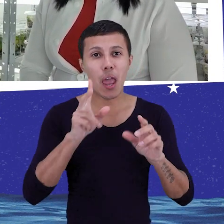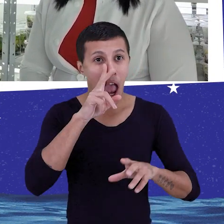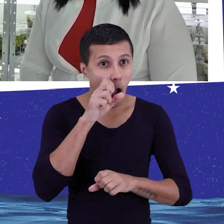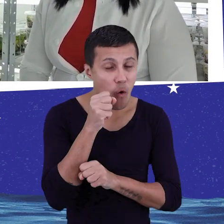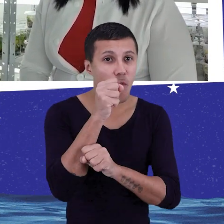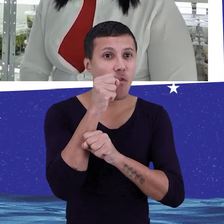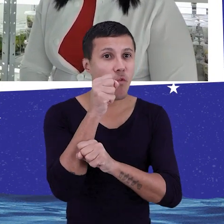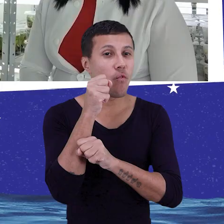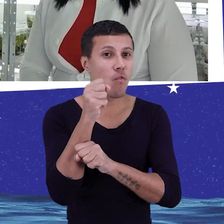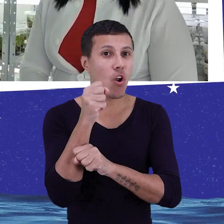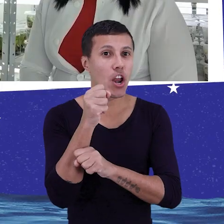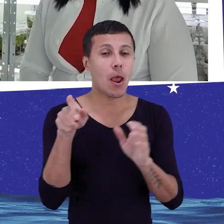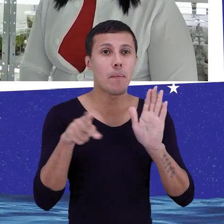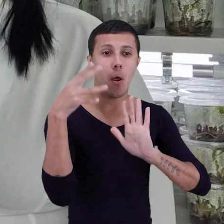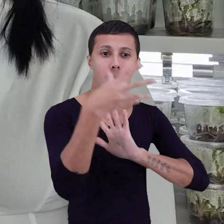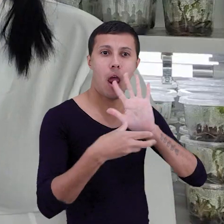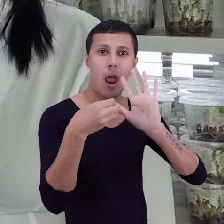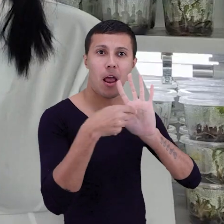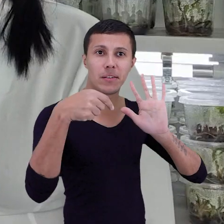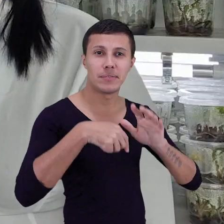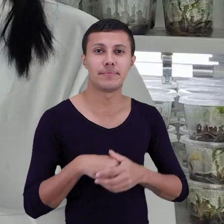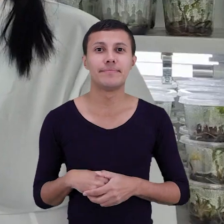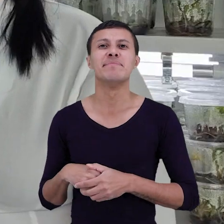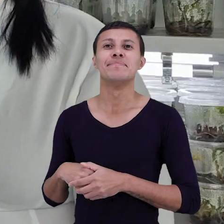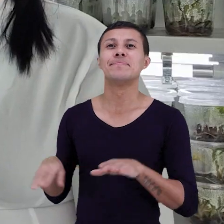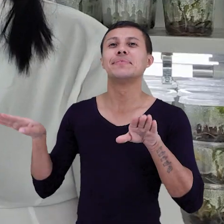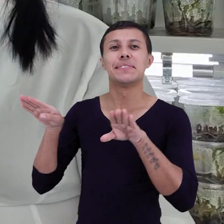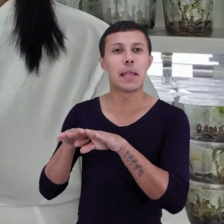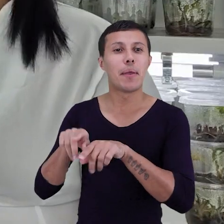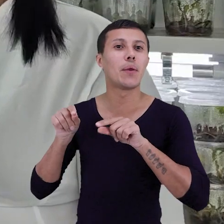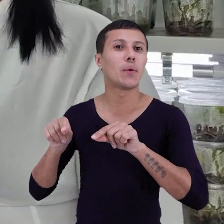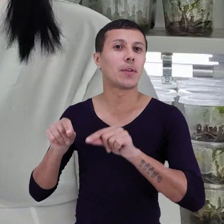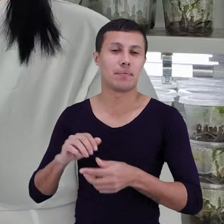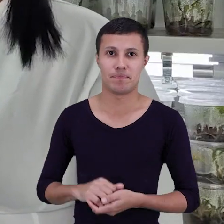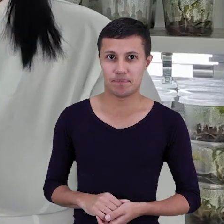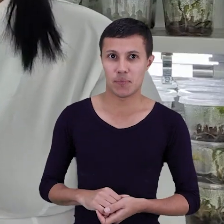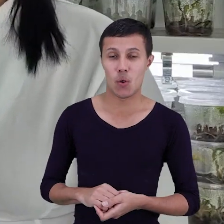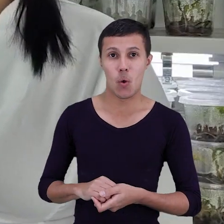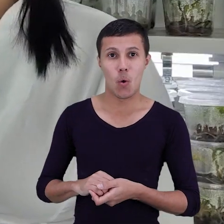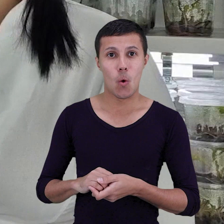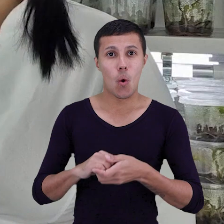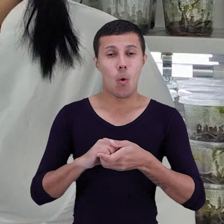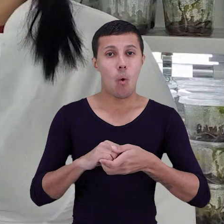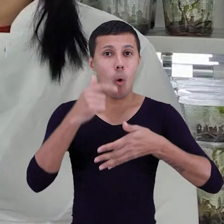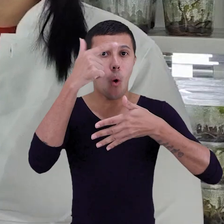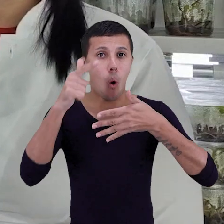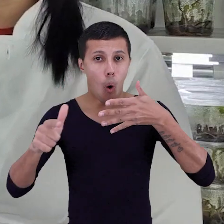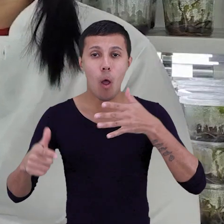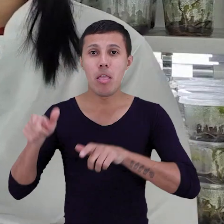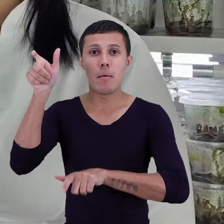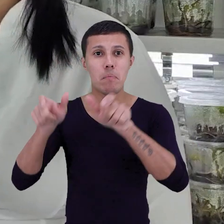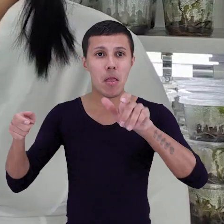força para o bioma amazônico. Além disso, também a gente tem outros investidores